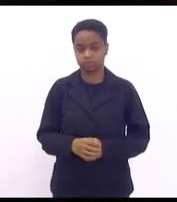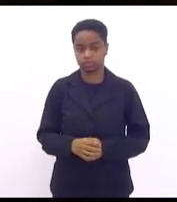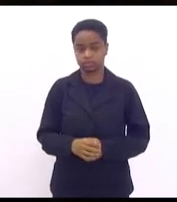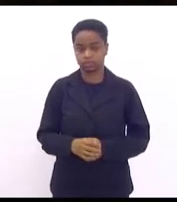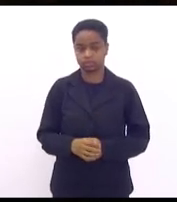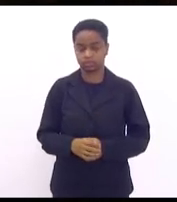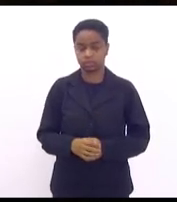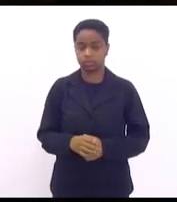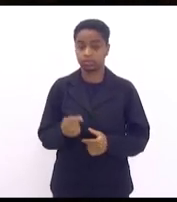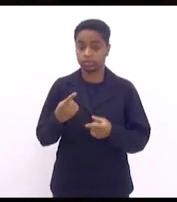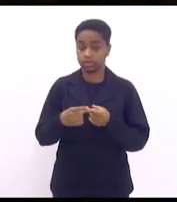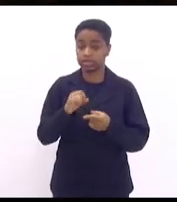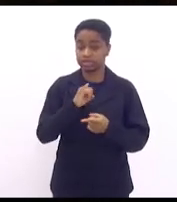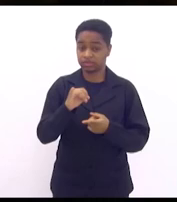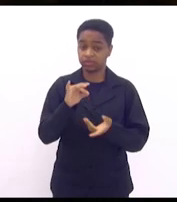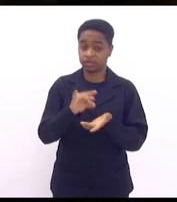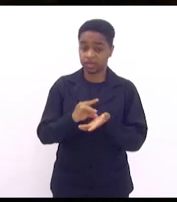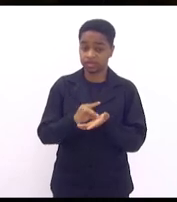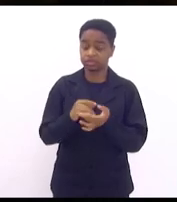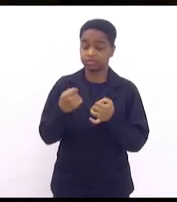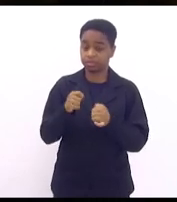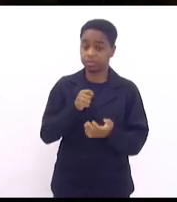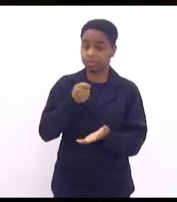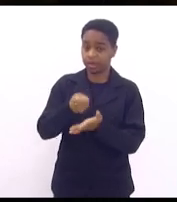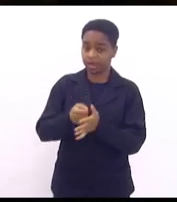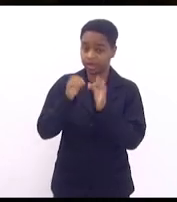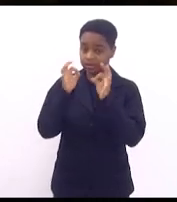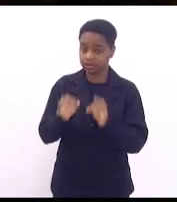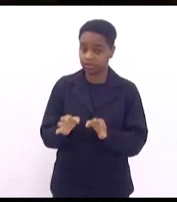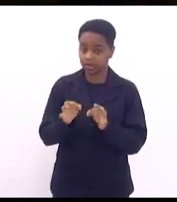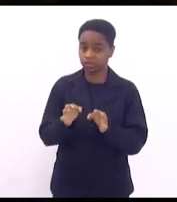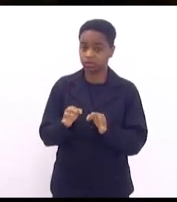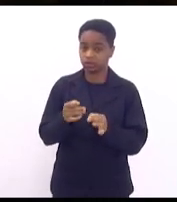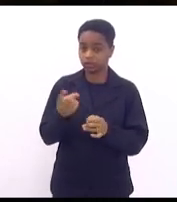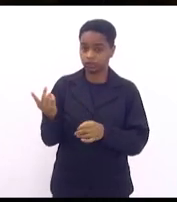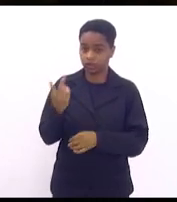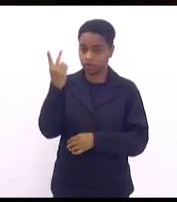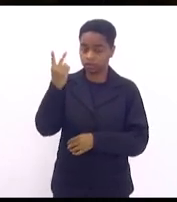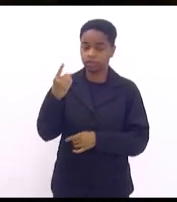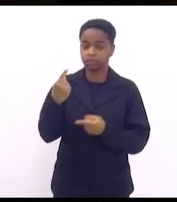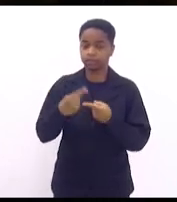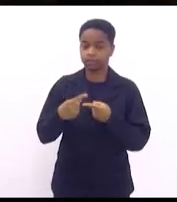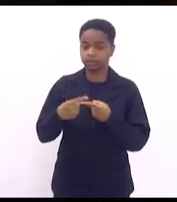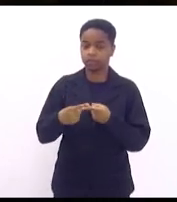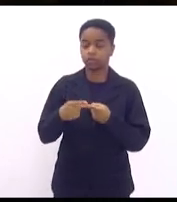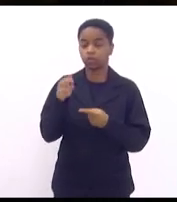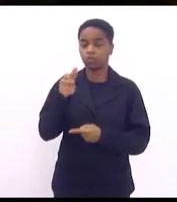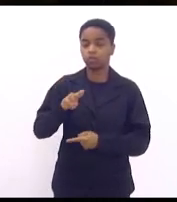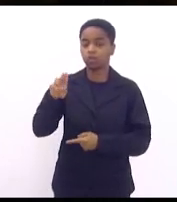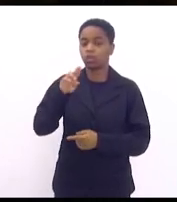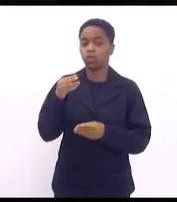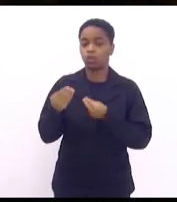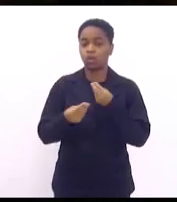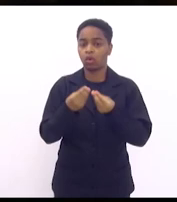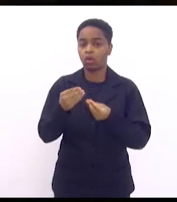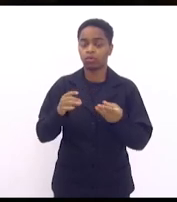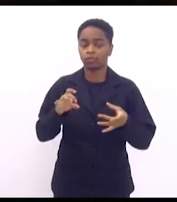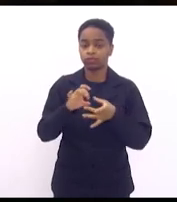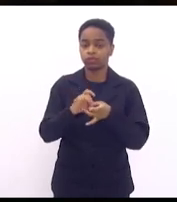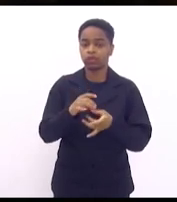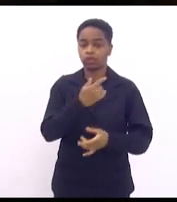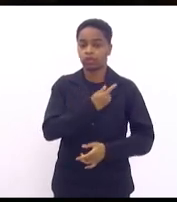Que se tivesse cobrado o que o Estado do Rio de Janeiro tinha que pagar, que foi comprometido com o governo federal